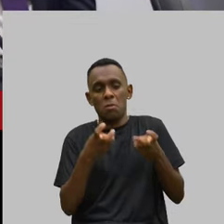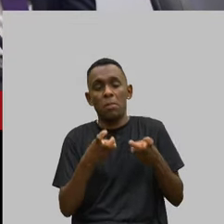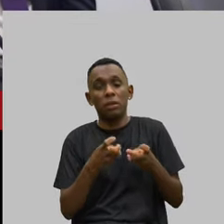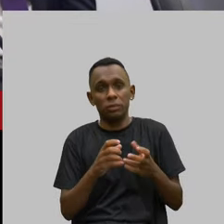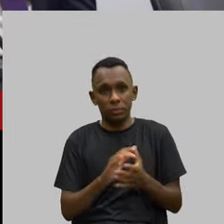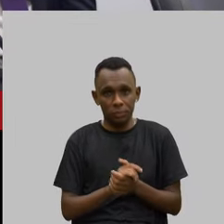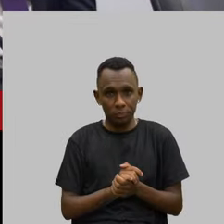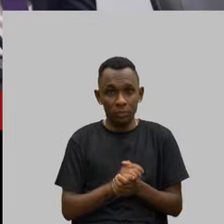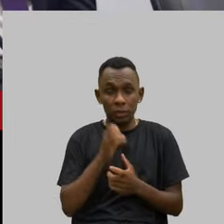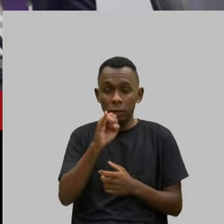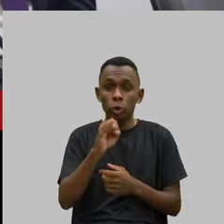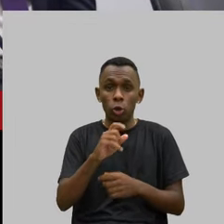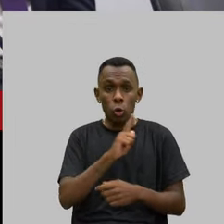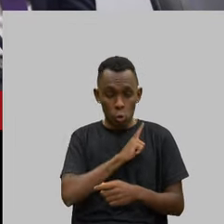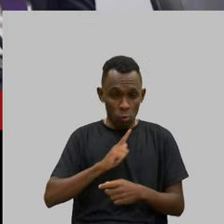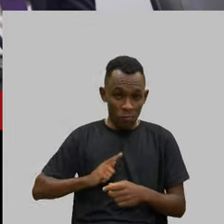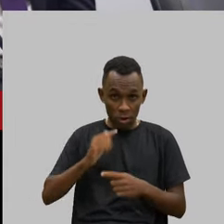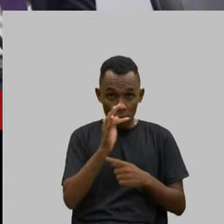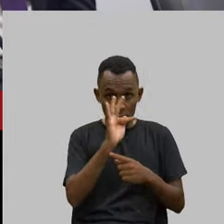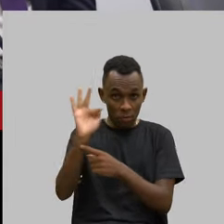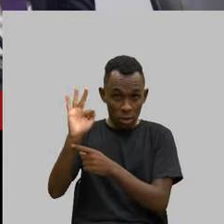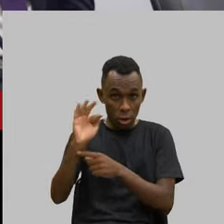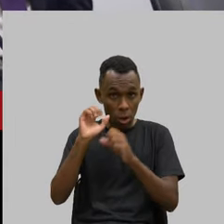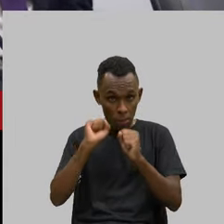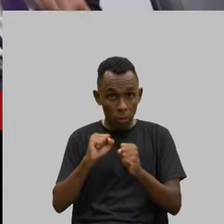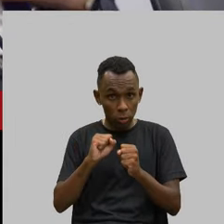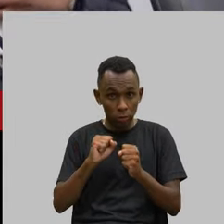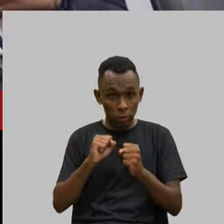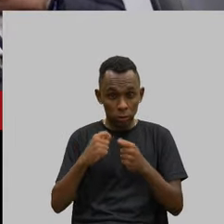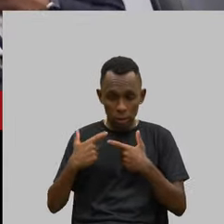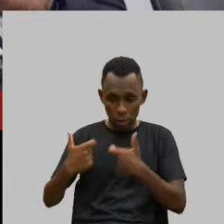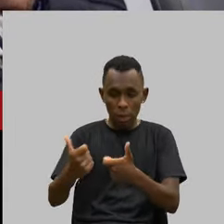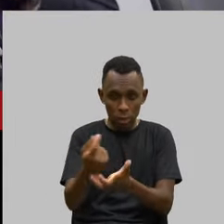se o governo federal quiser ele pode acabar com a guerra